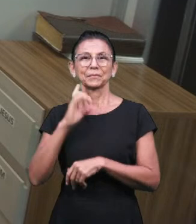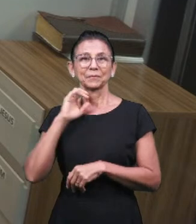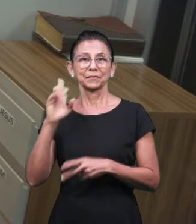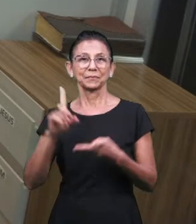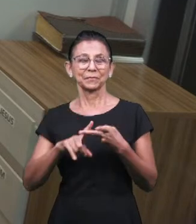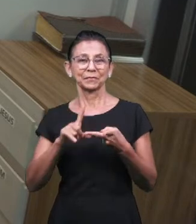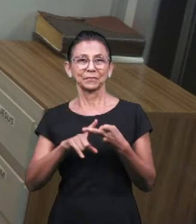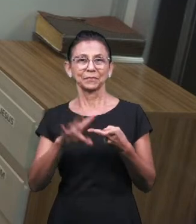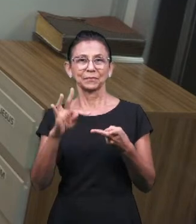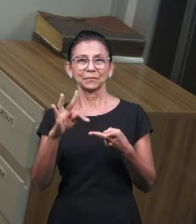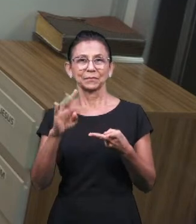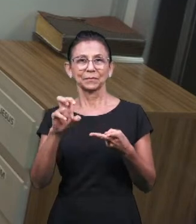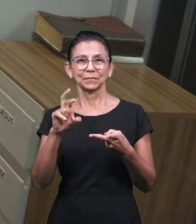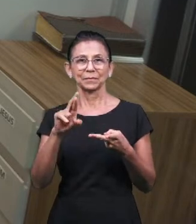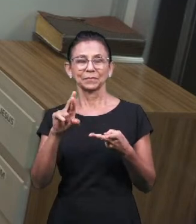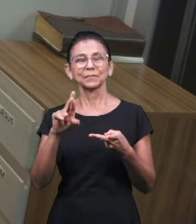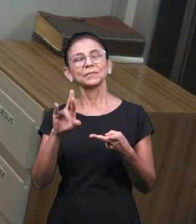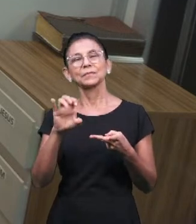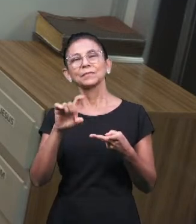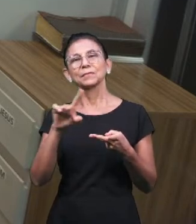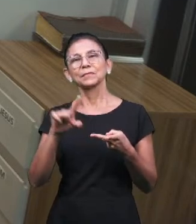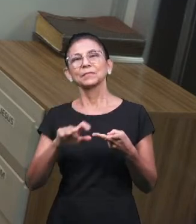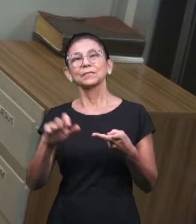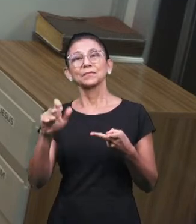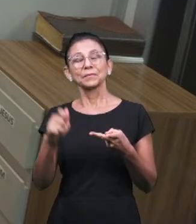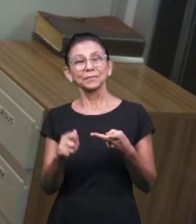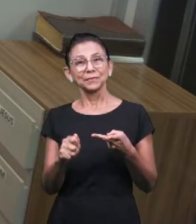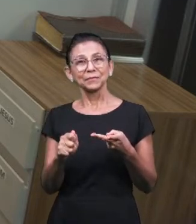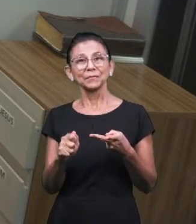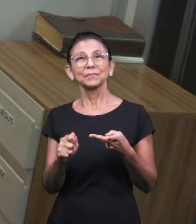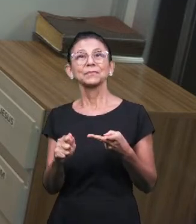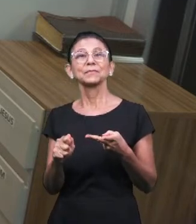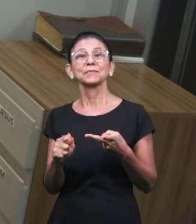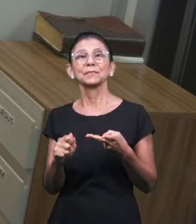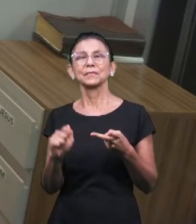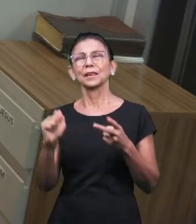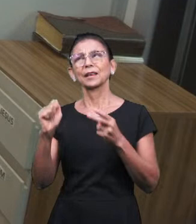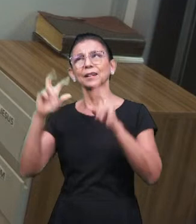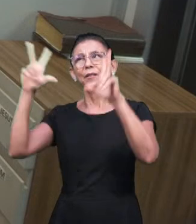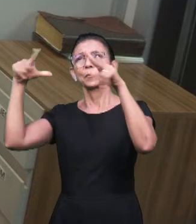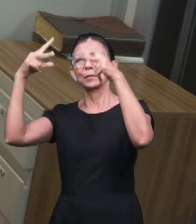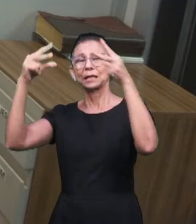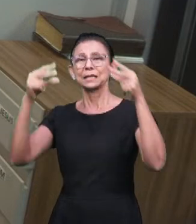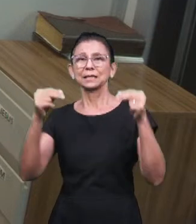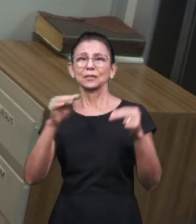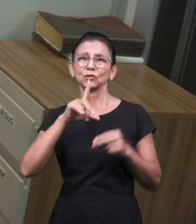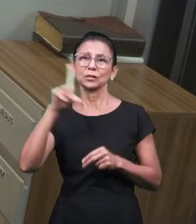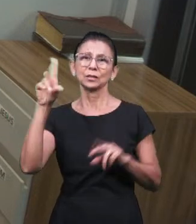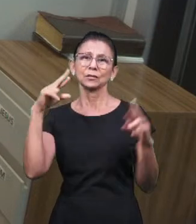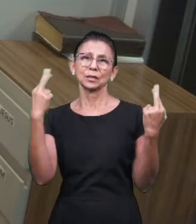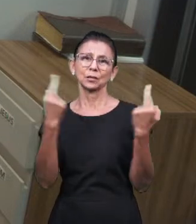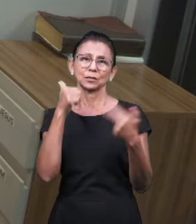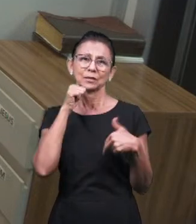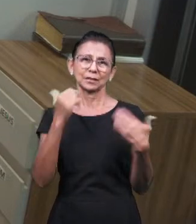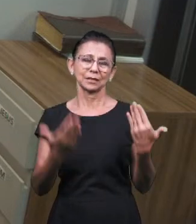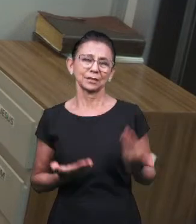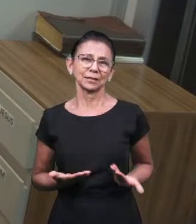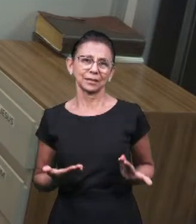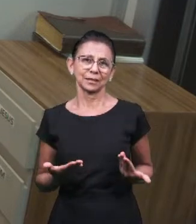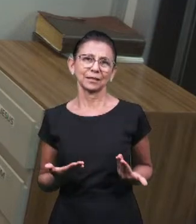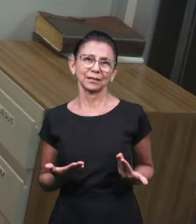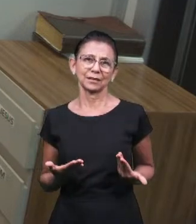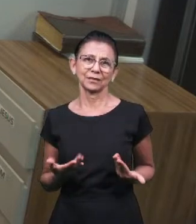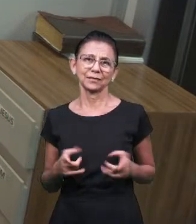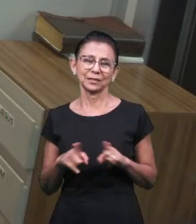da Silva está dizendo: a paz do Senhor, a reunião de senhoras é um presente de Deus para nós e também para toda a igreja. Mandar